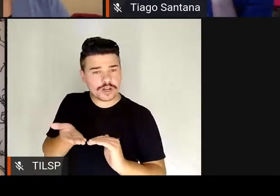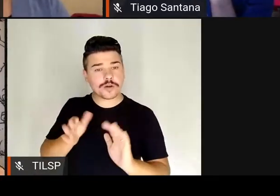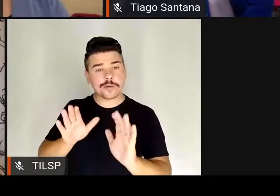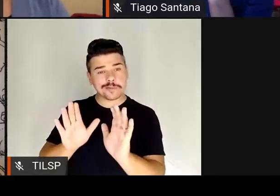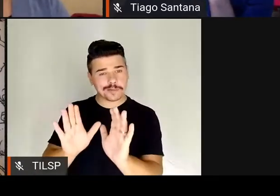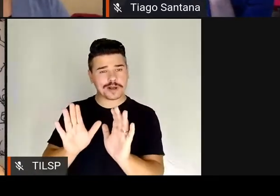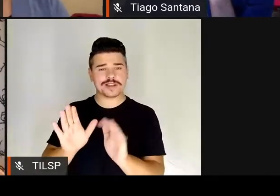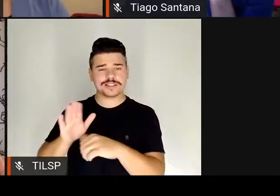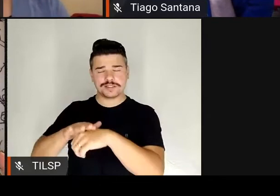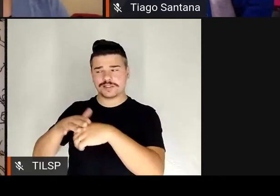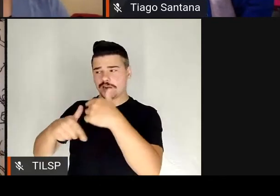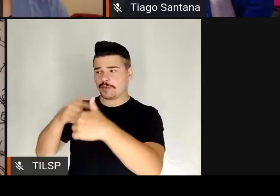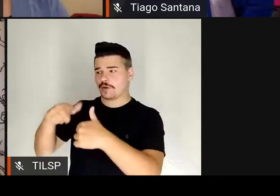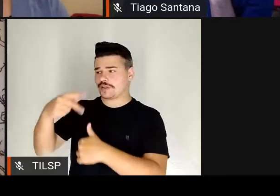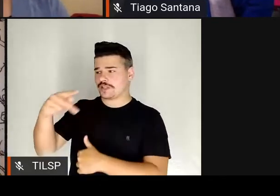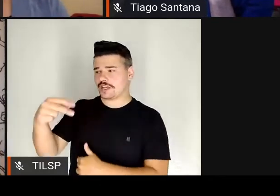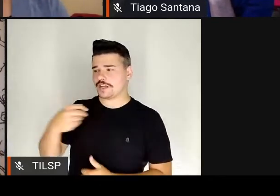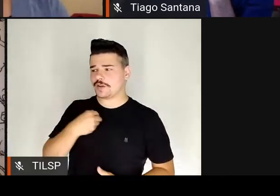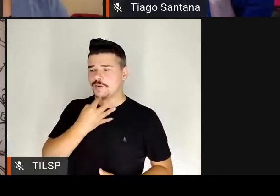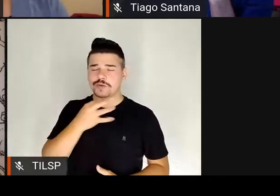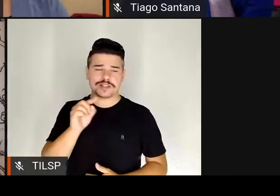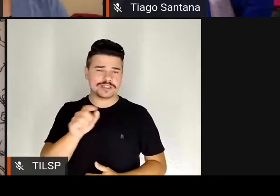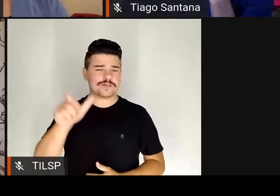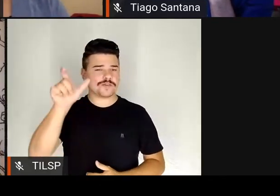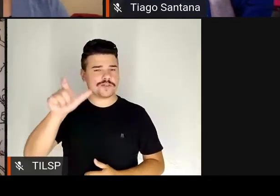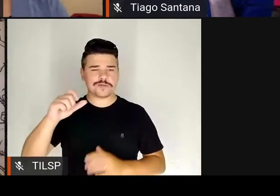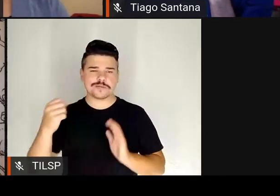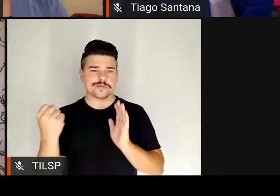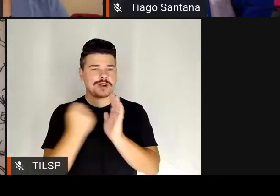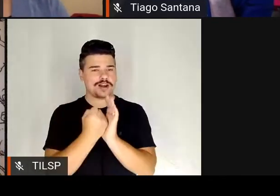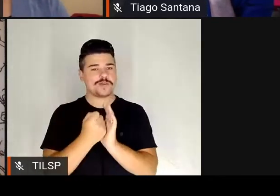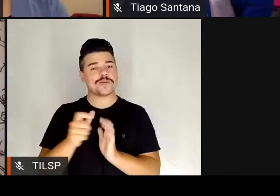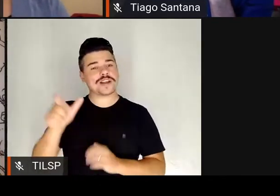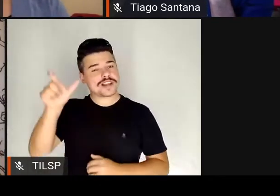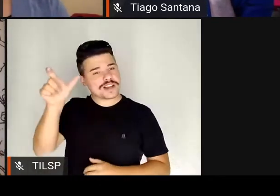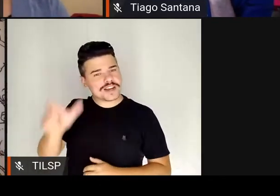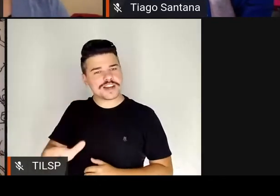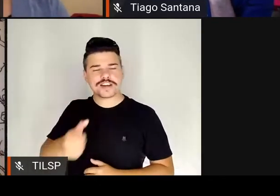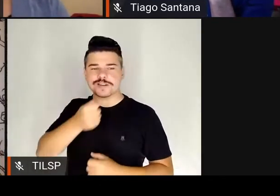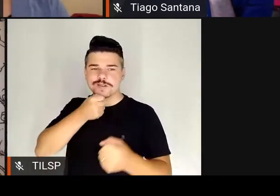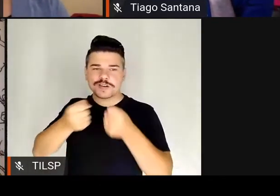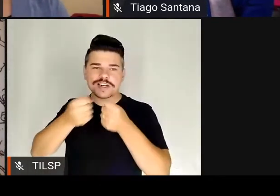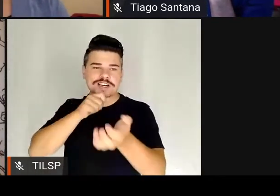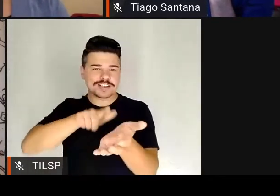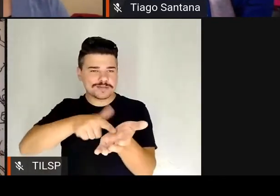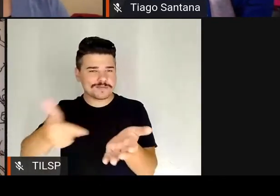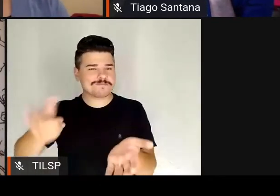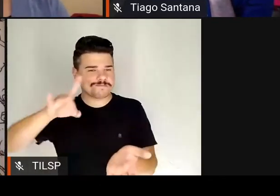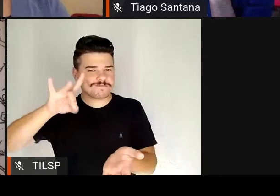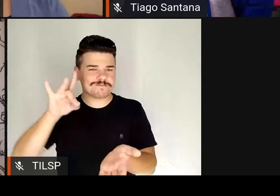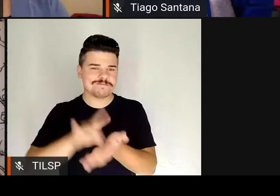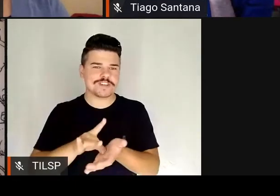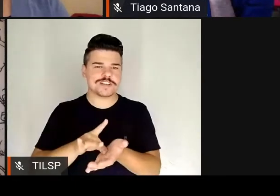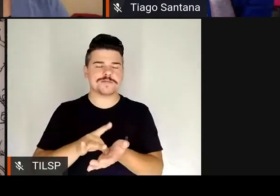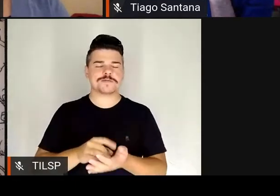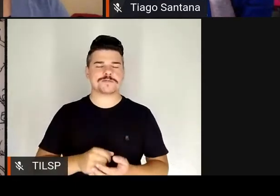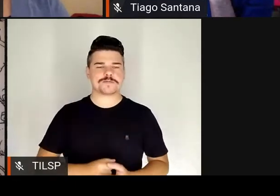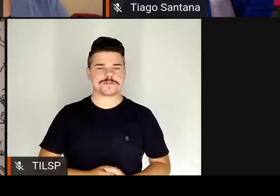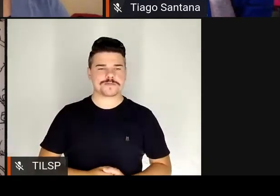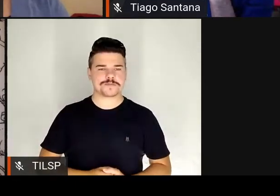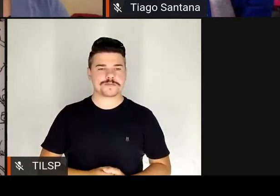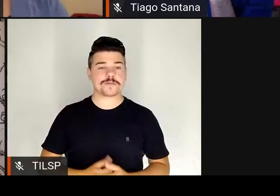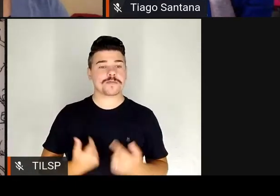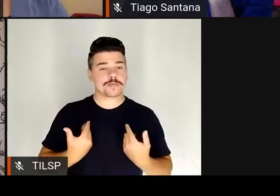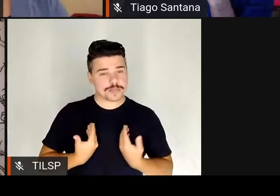assim, e me marcou muito, porque ele é um fotojornalista bem de ofício, assim, né, como eu